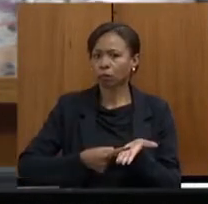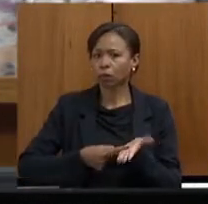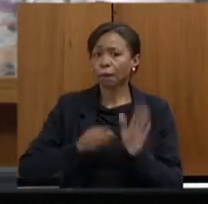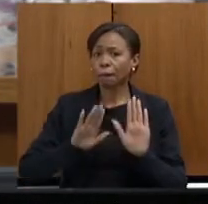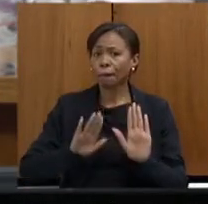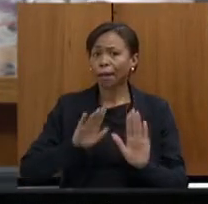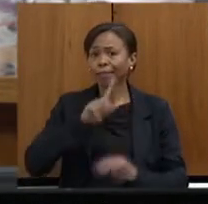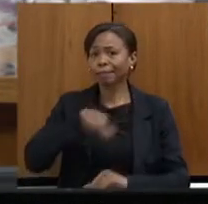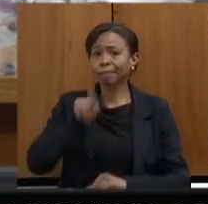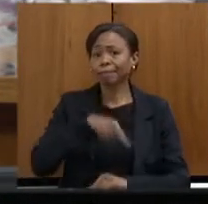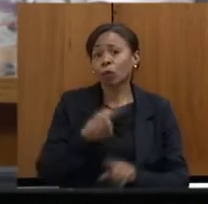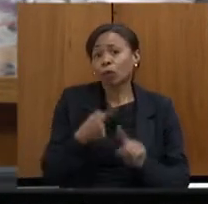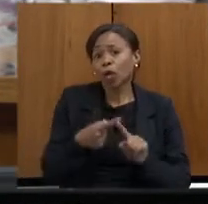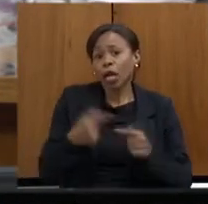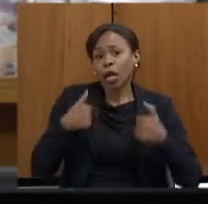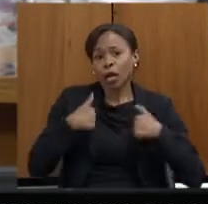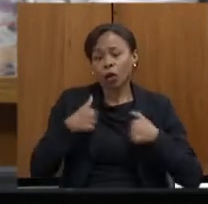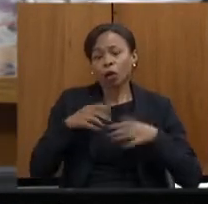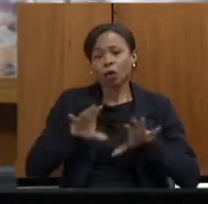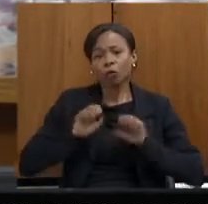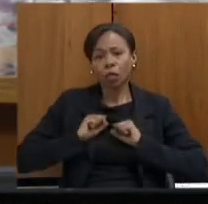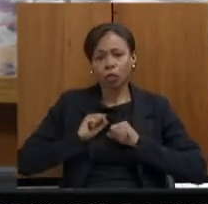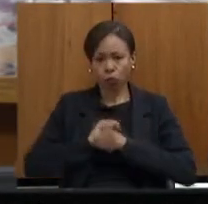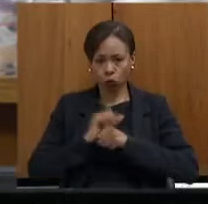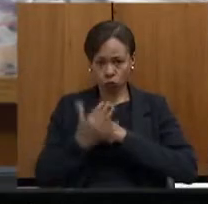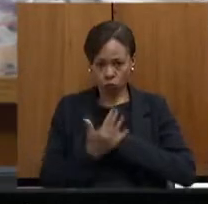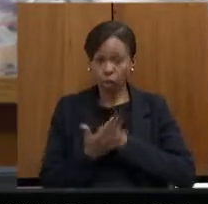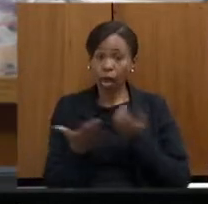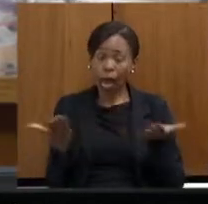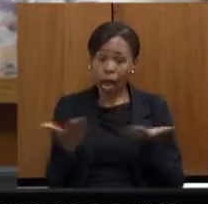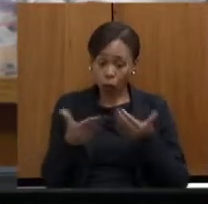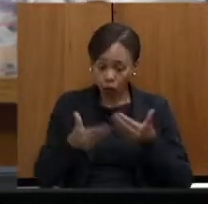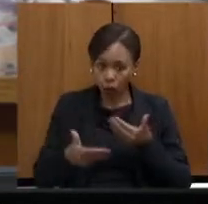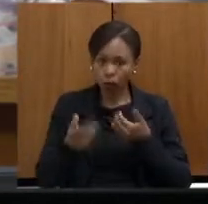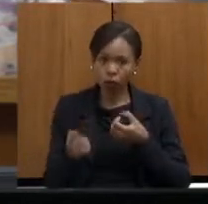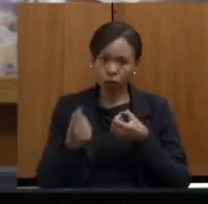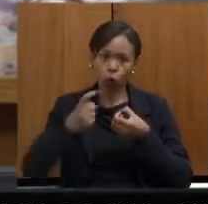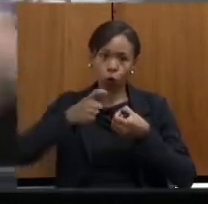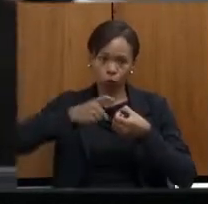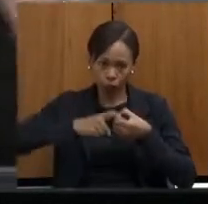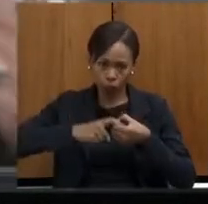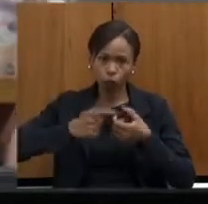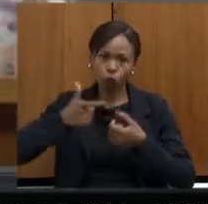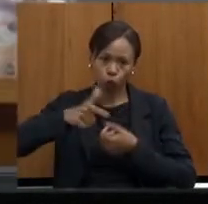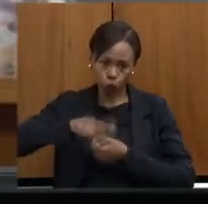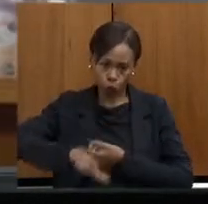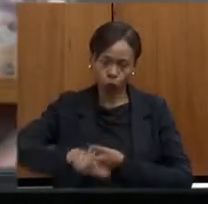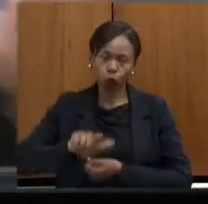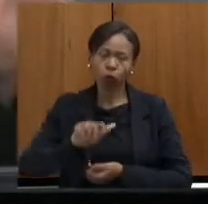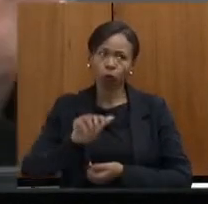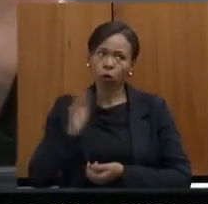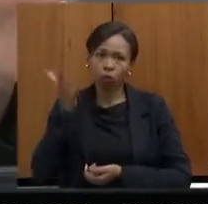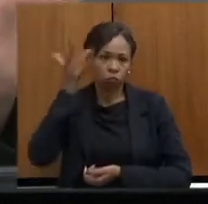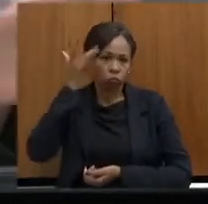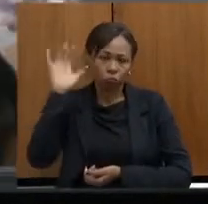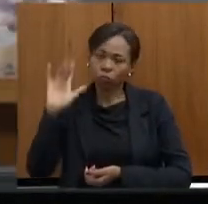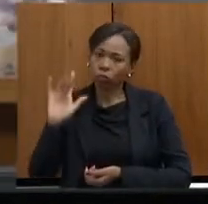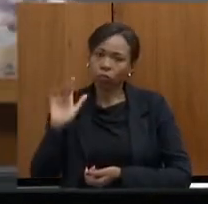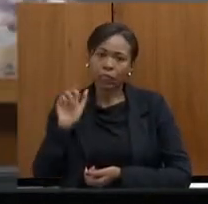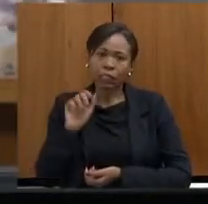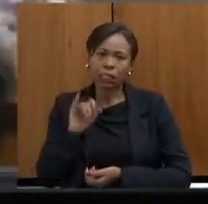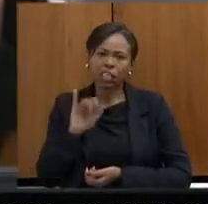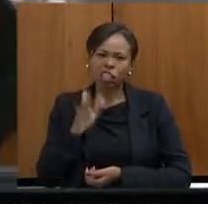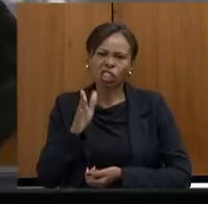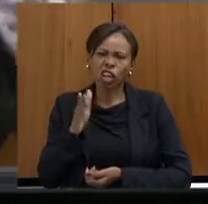estava com Covid. Então, agora, eu voltando, nós vamos voltar. Eu não sei a questão, eu